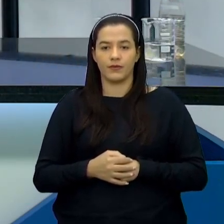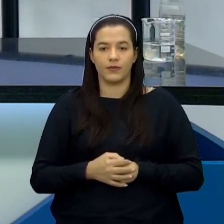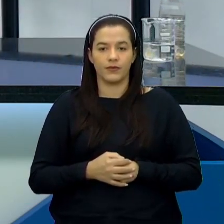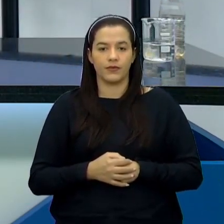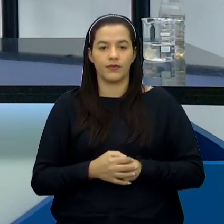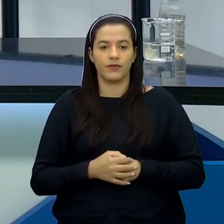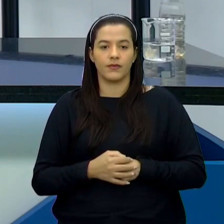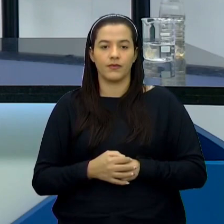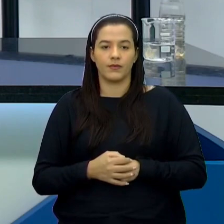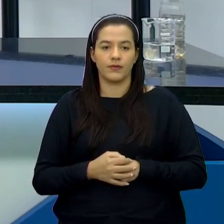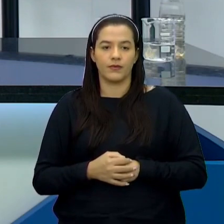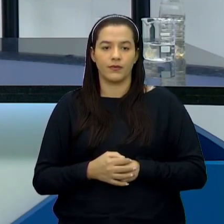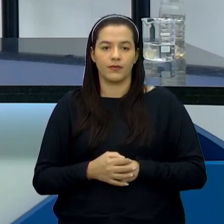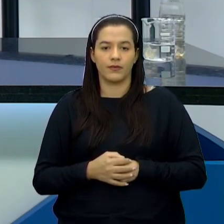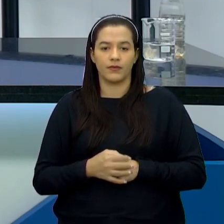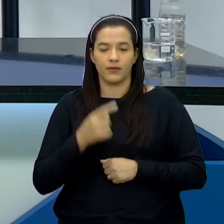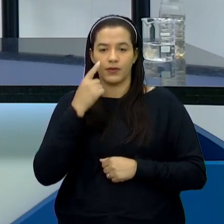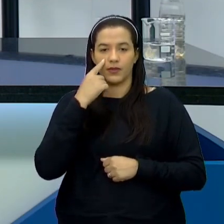vou pegar aqui